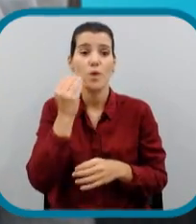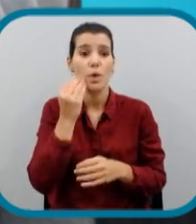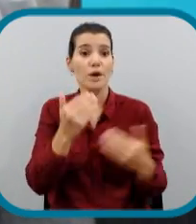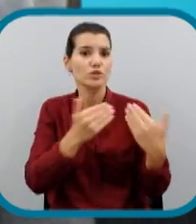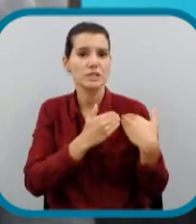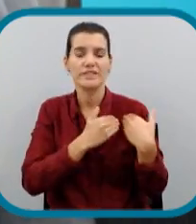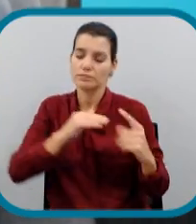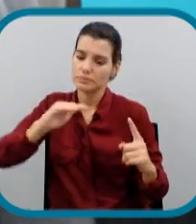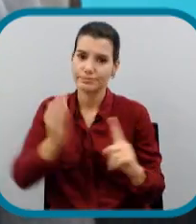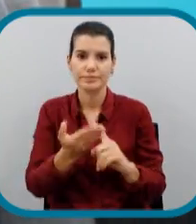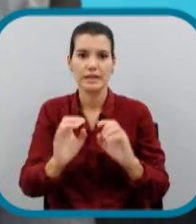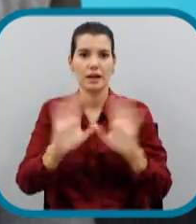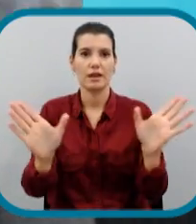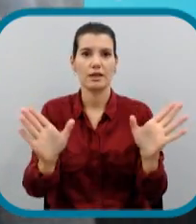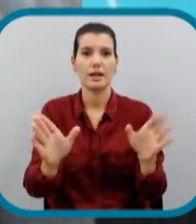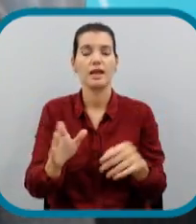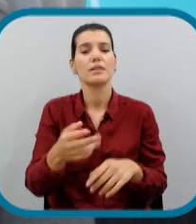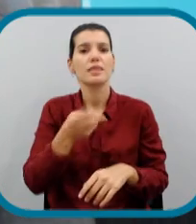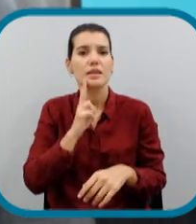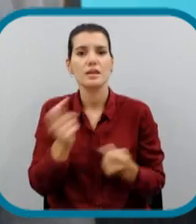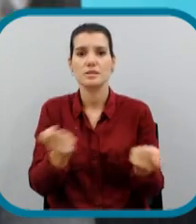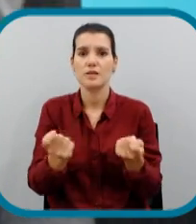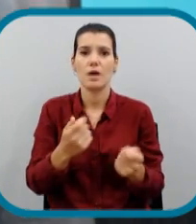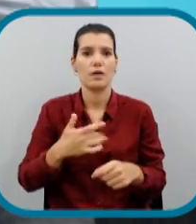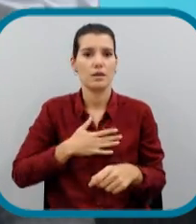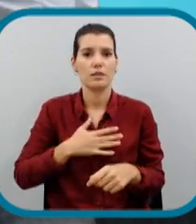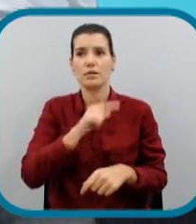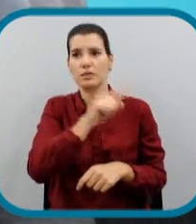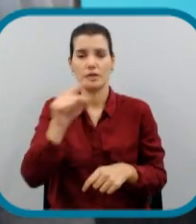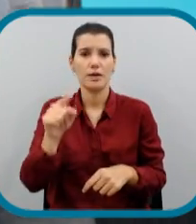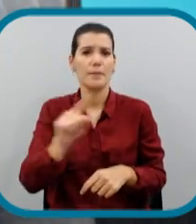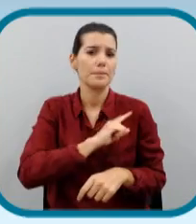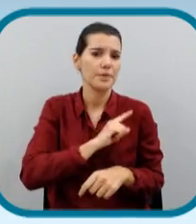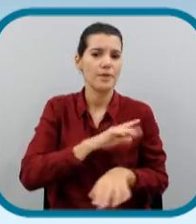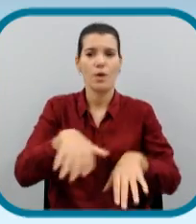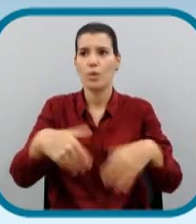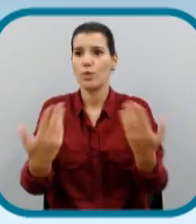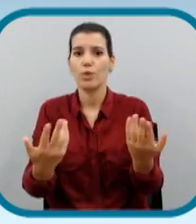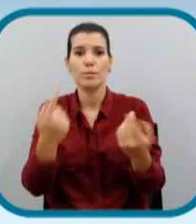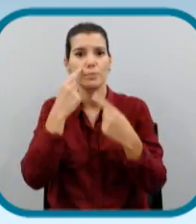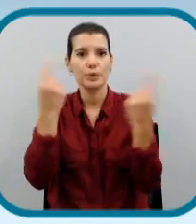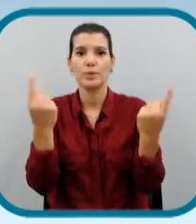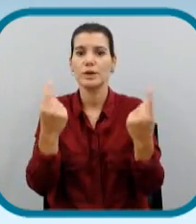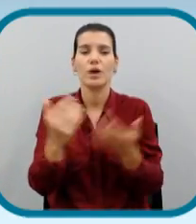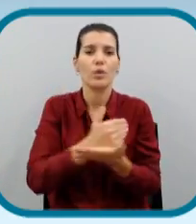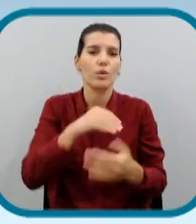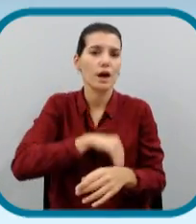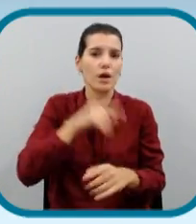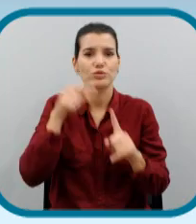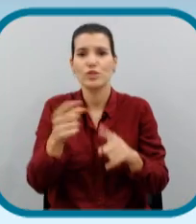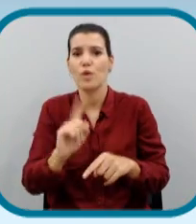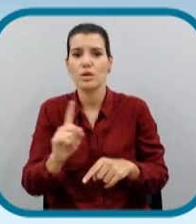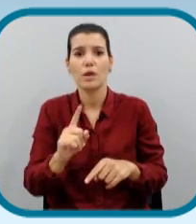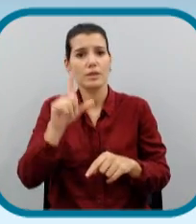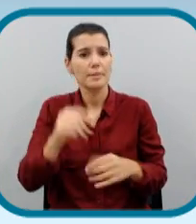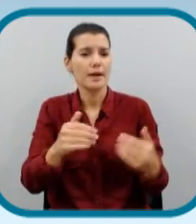é criar mecanismos de responsabilidade claríssima sobre os dirigentes organizacionais, sejam eles das entidades privadas,